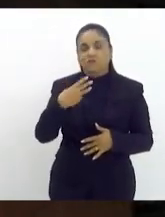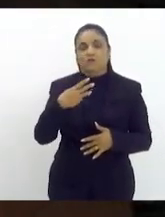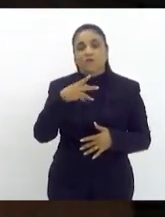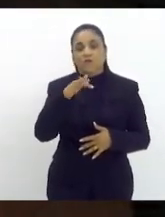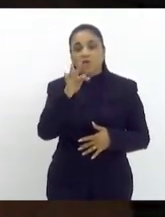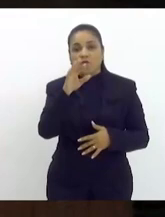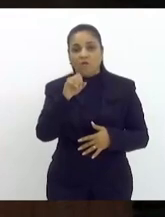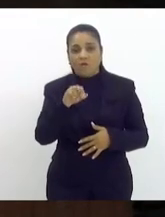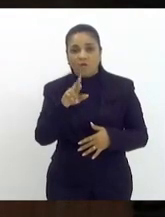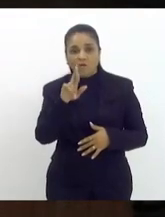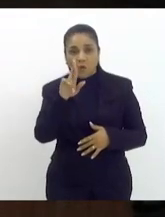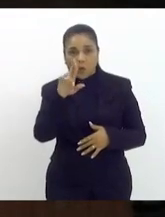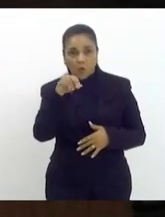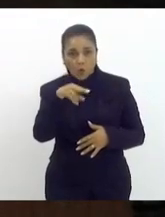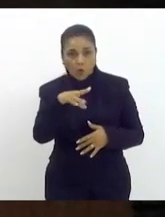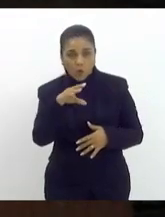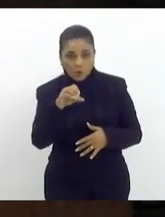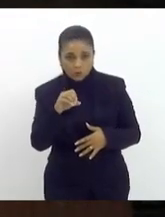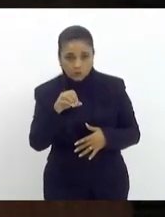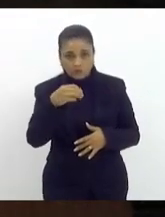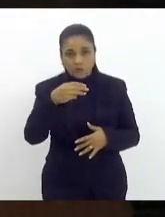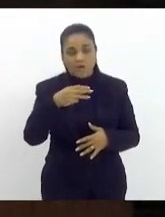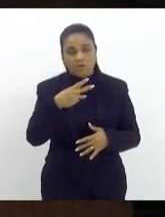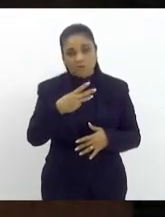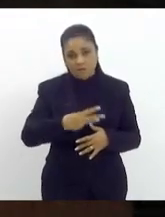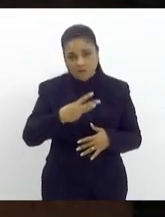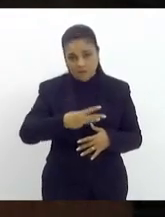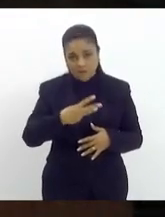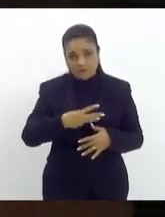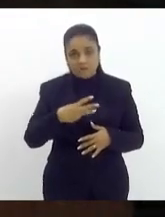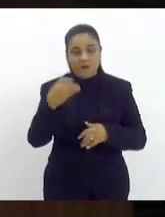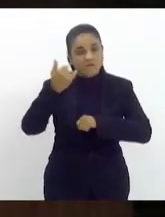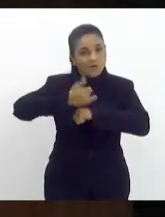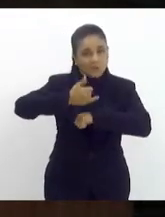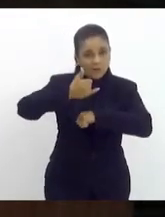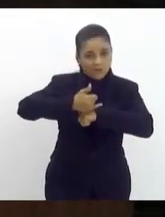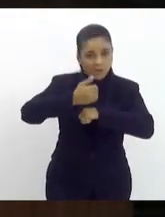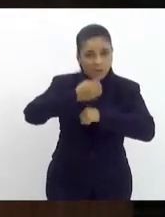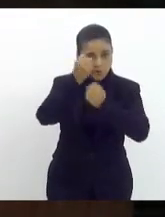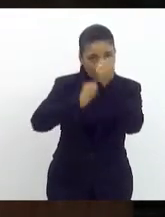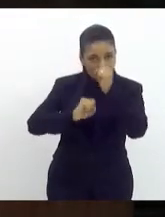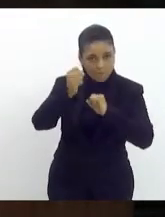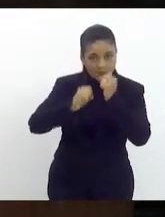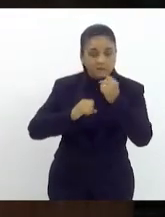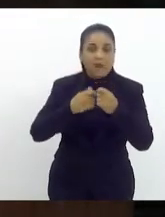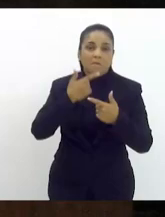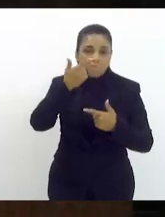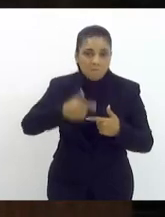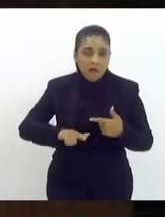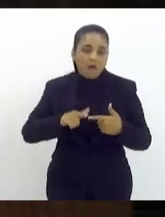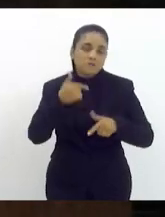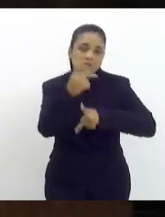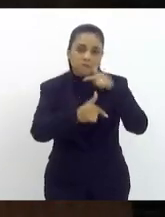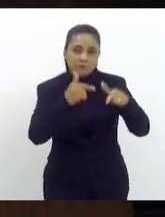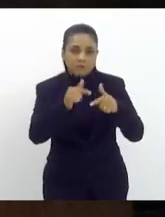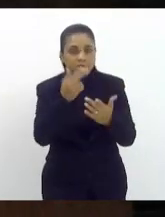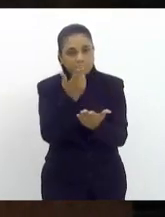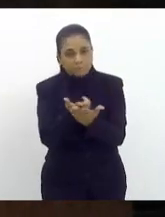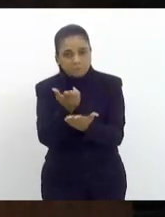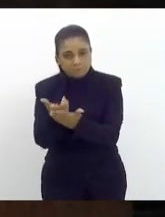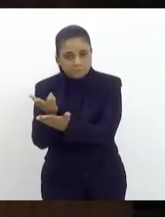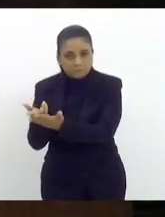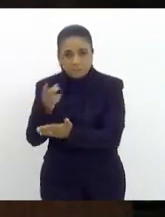usina Presidente Vargas, em Volta Redonda. Há mais de 2 trabalhadores internados no Hospital Santa